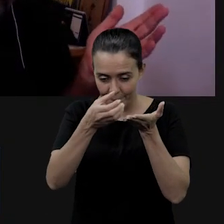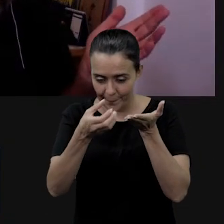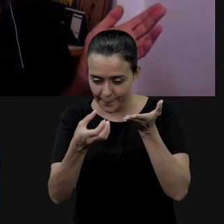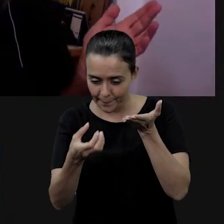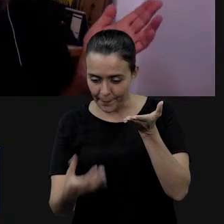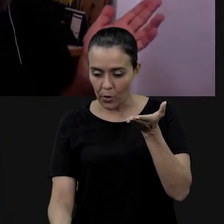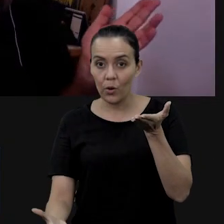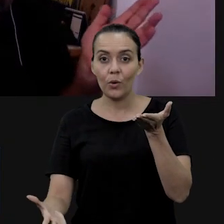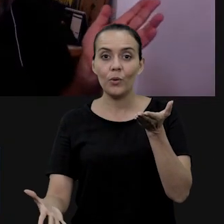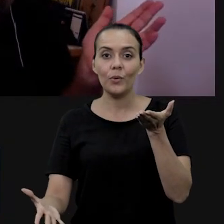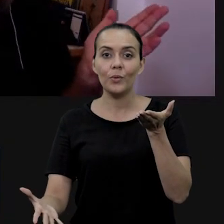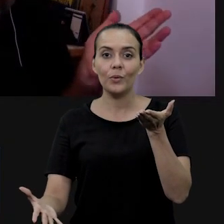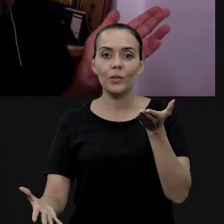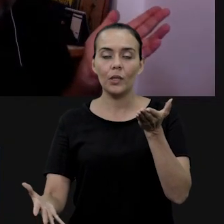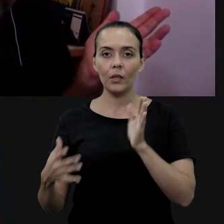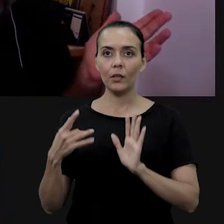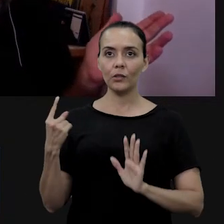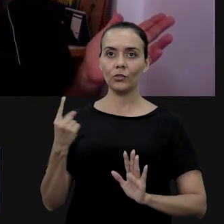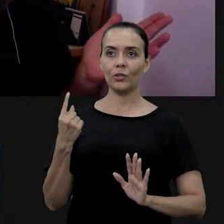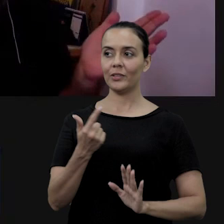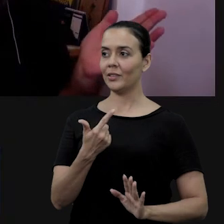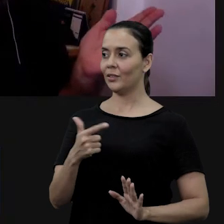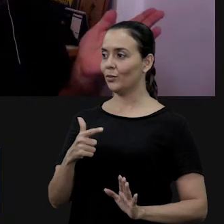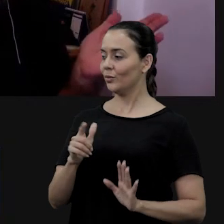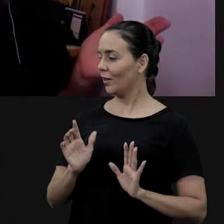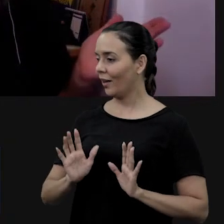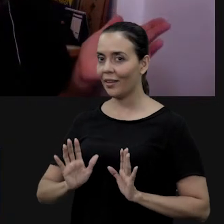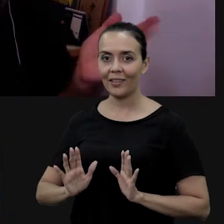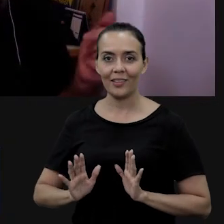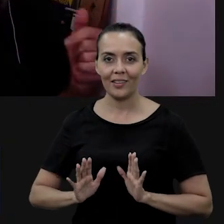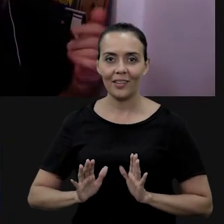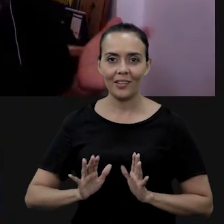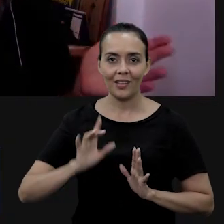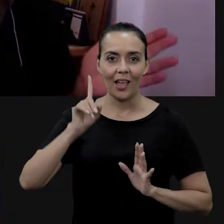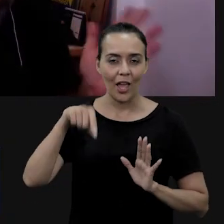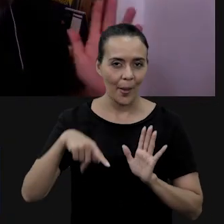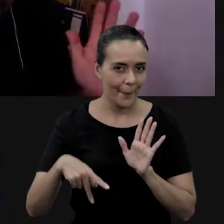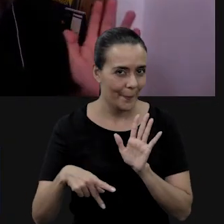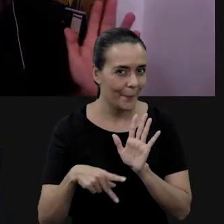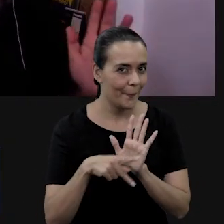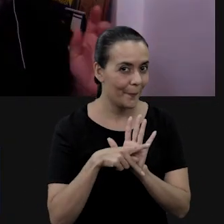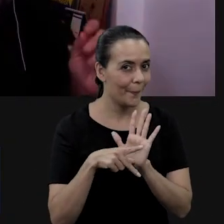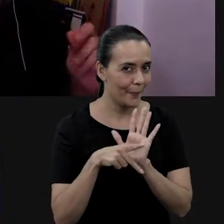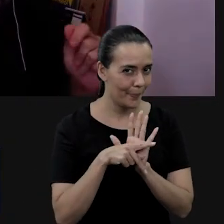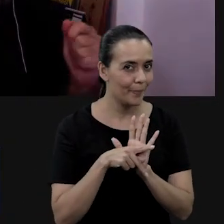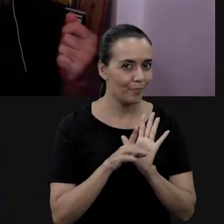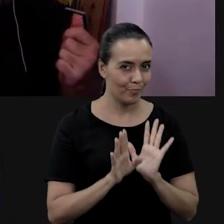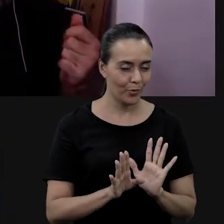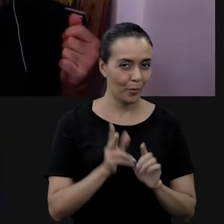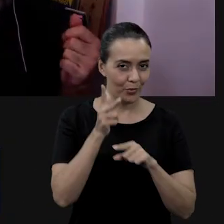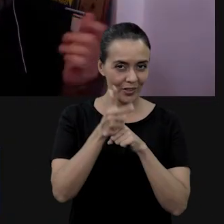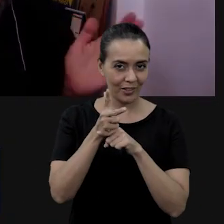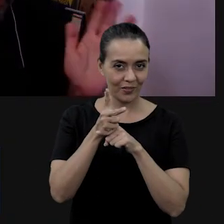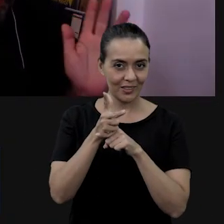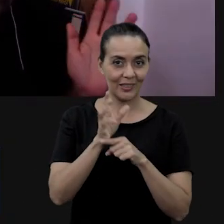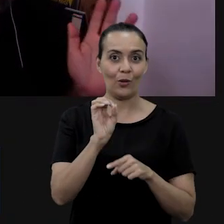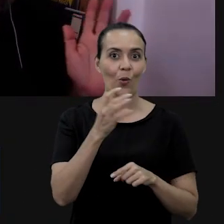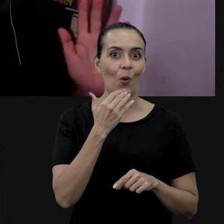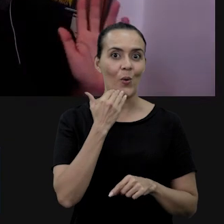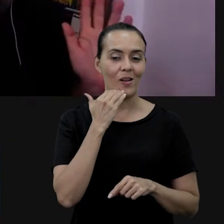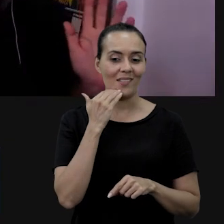caindo, opa, essa pessoa não está sozinha em casa, né? Faz parte da É um narrativa, né? defeito, né? Ou é um defeito. Ou